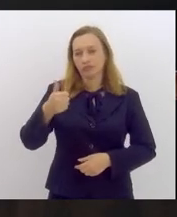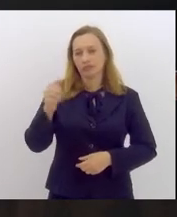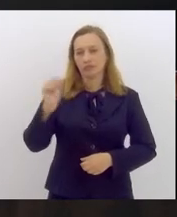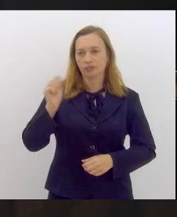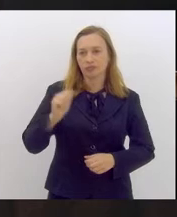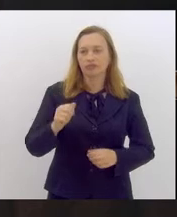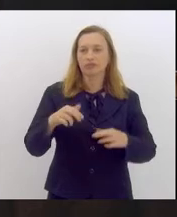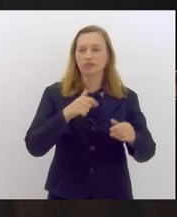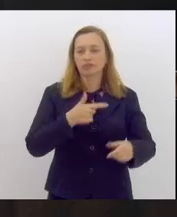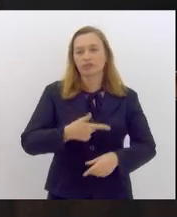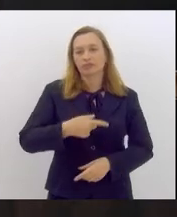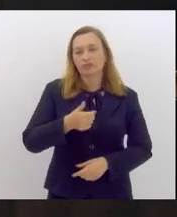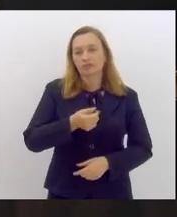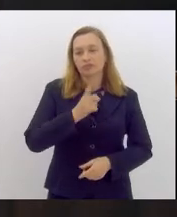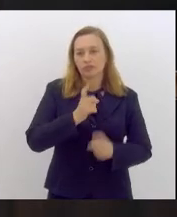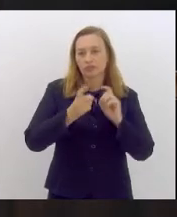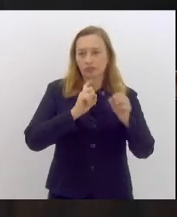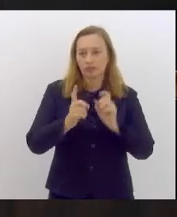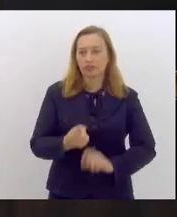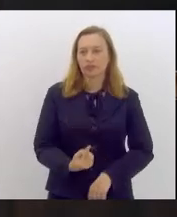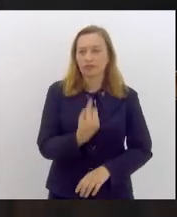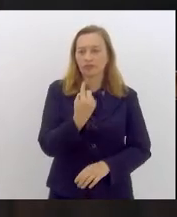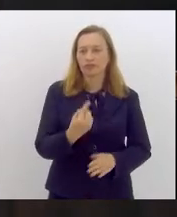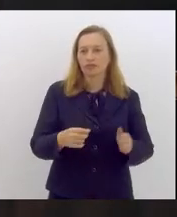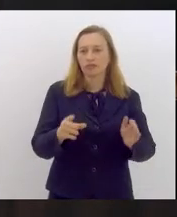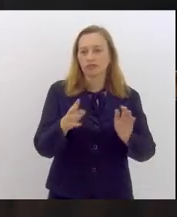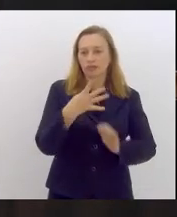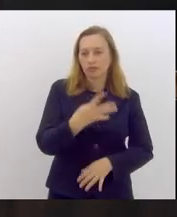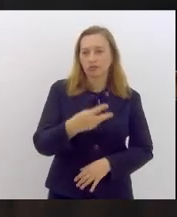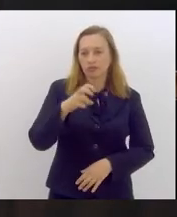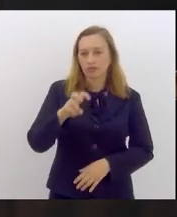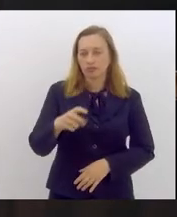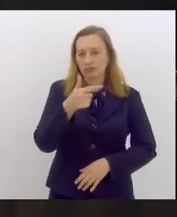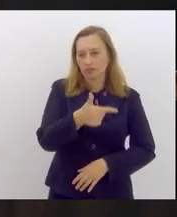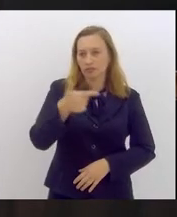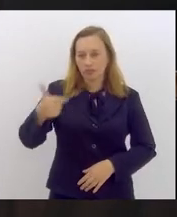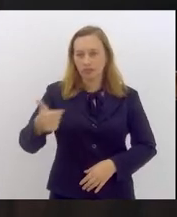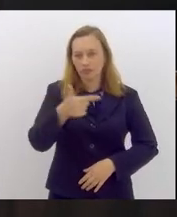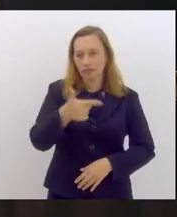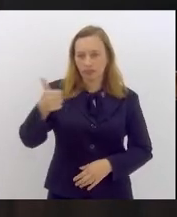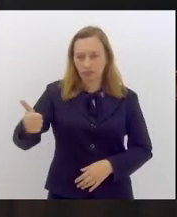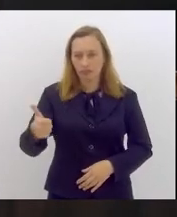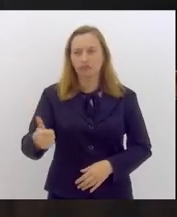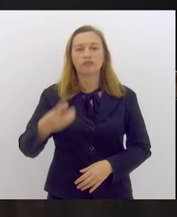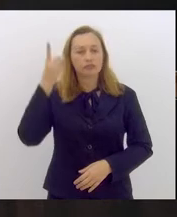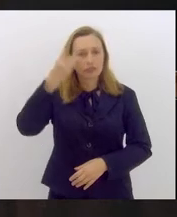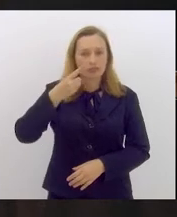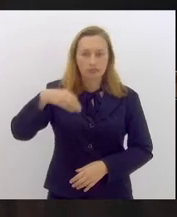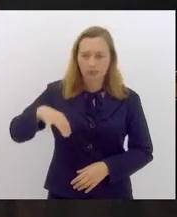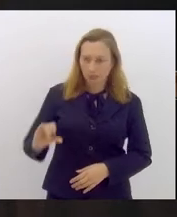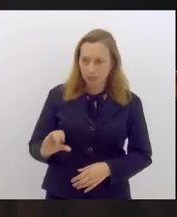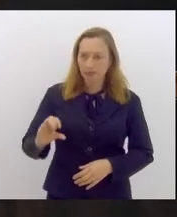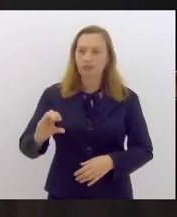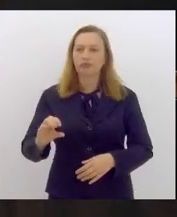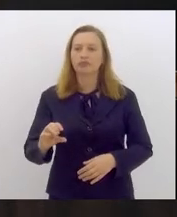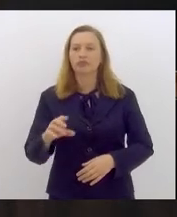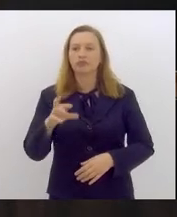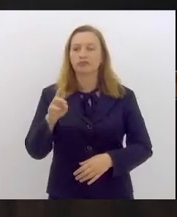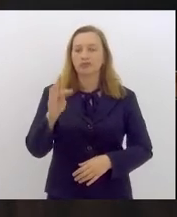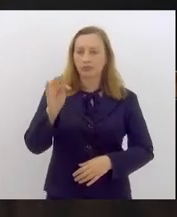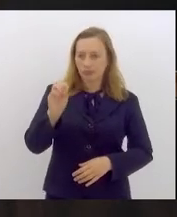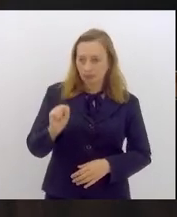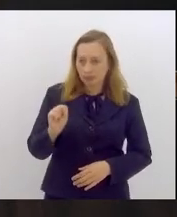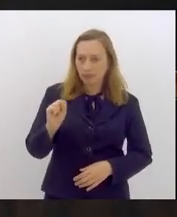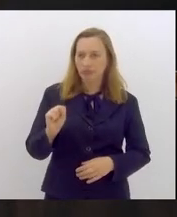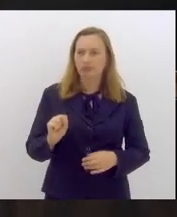Anuncio em regime de urgência e discussão única, projeto de lei número 4522 de 21, de autoria do deputado Carlos Mink e Rubens Montempo, que